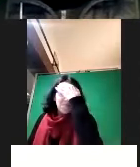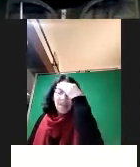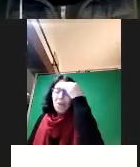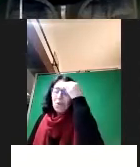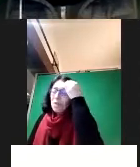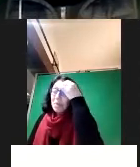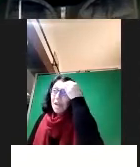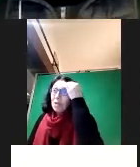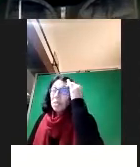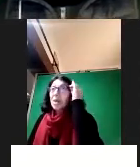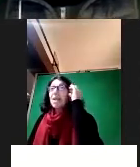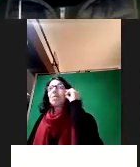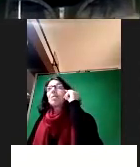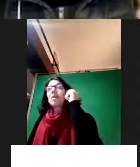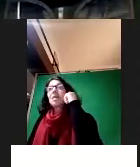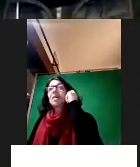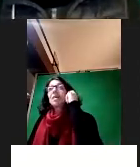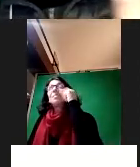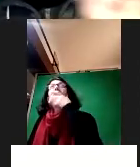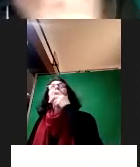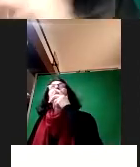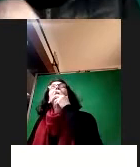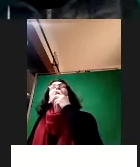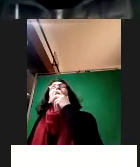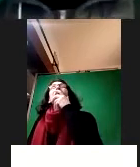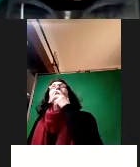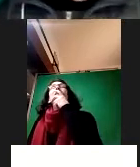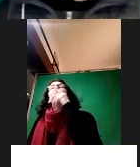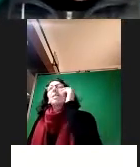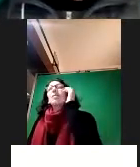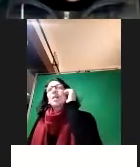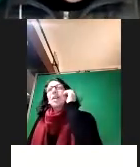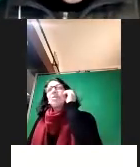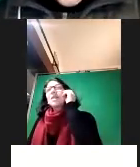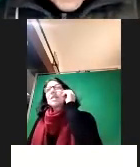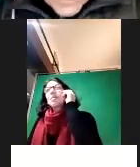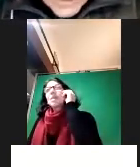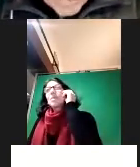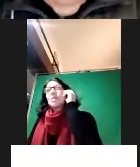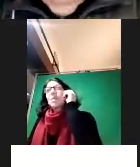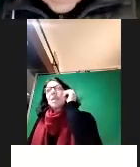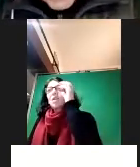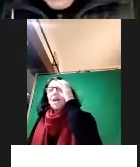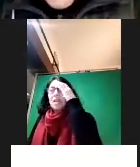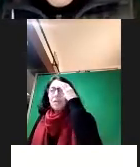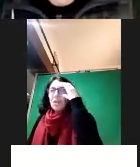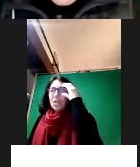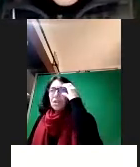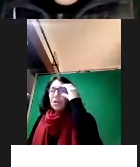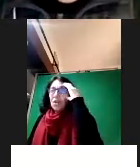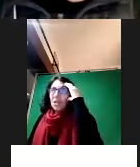fizemos, portanto, aquilo que eram, portanto, podem ver aqui, por exemplo,